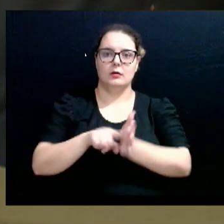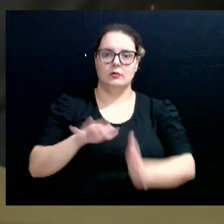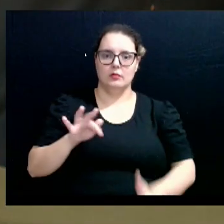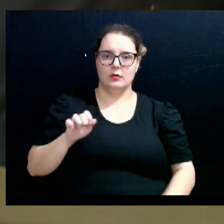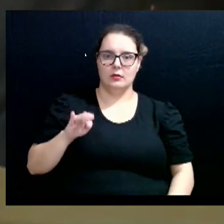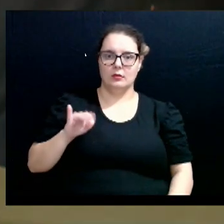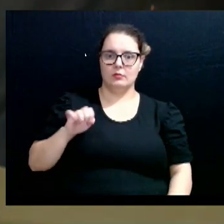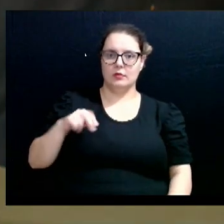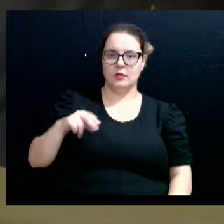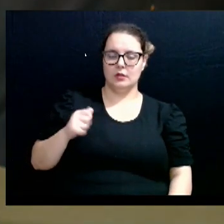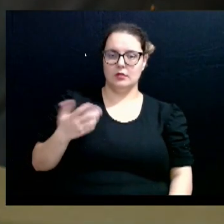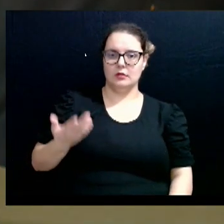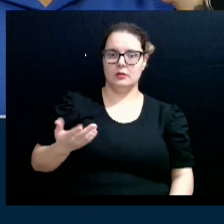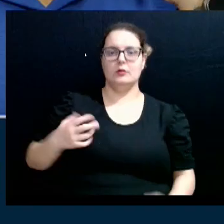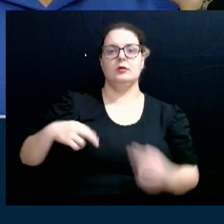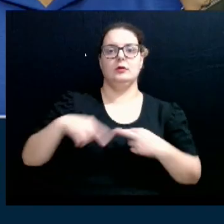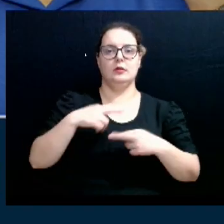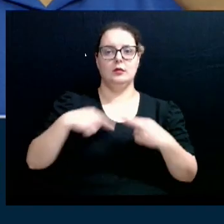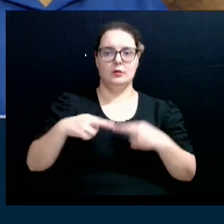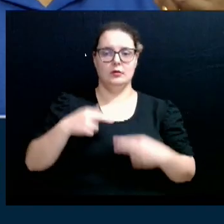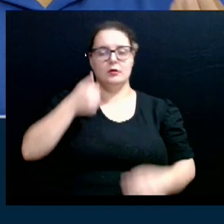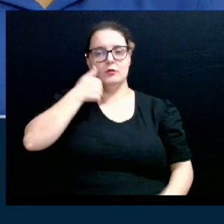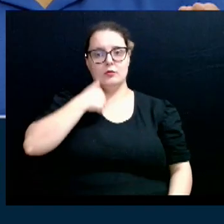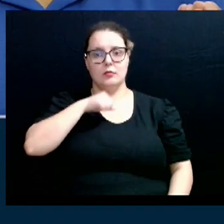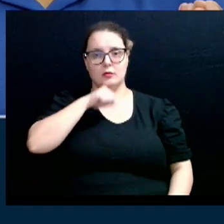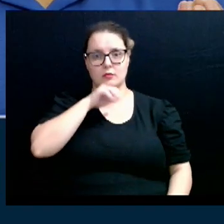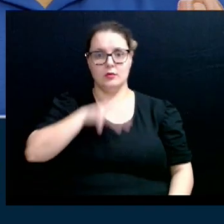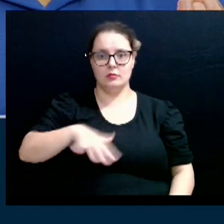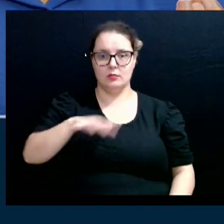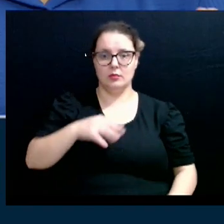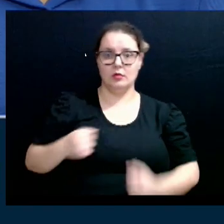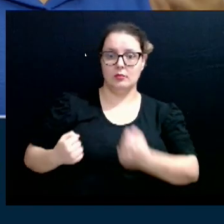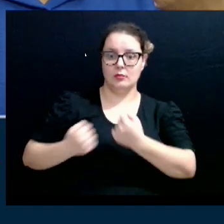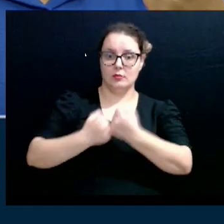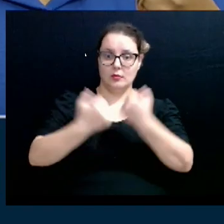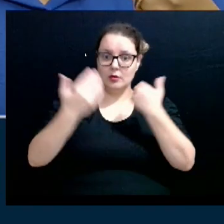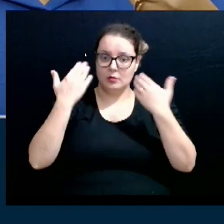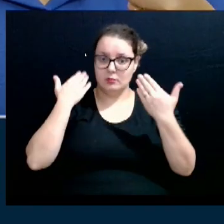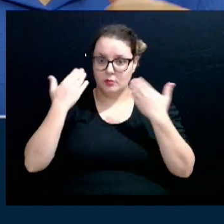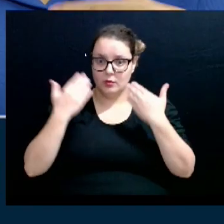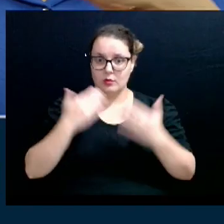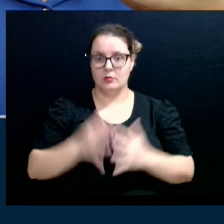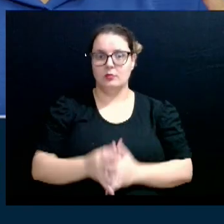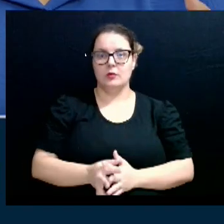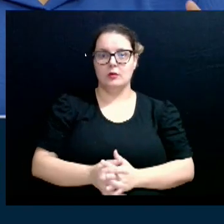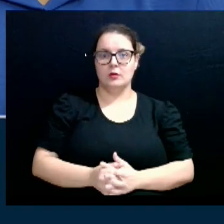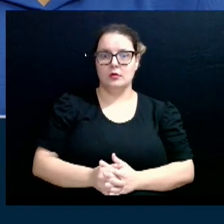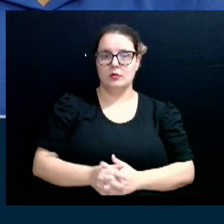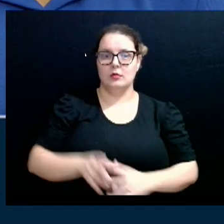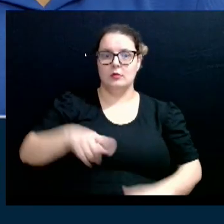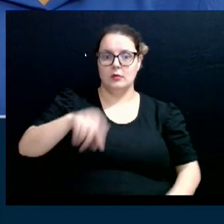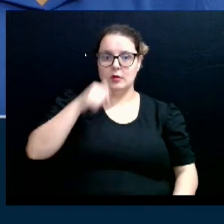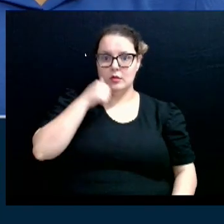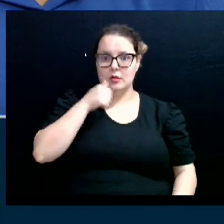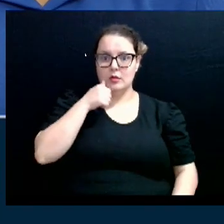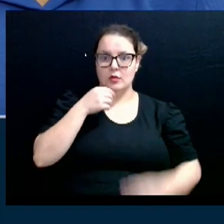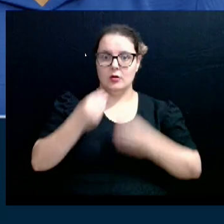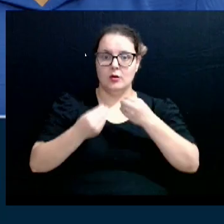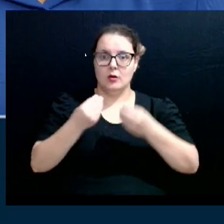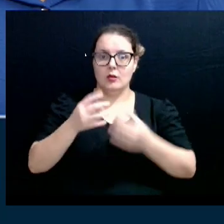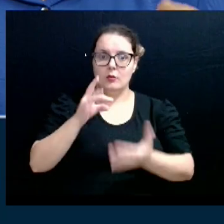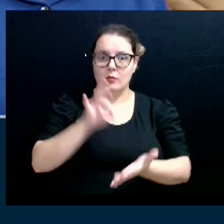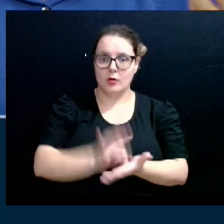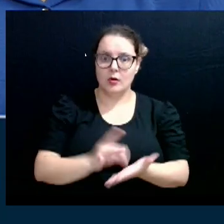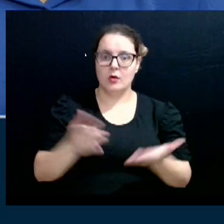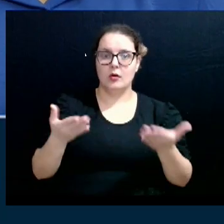a questão dessas mães, o apoio psicológico para essas mulheres, como que é a realidade hoje, né?